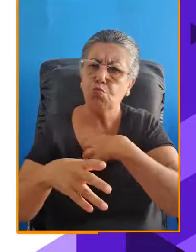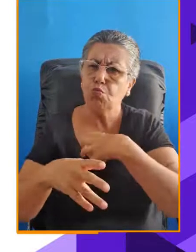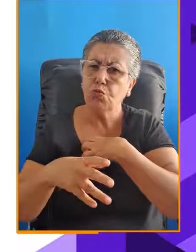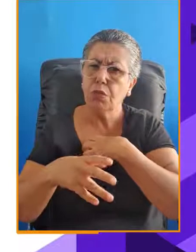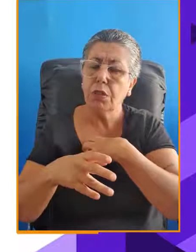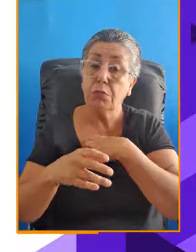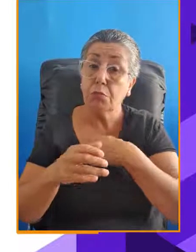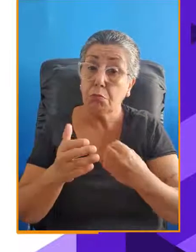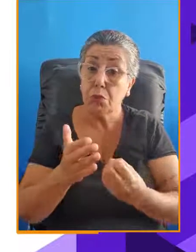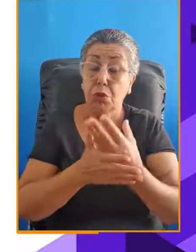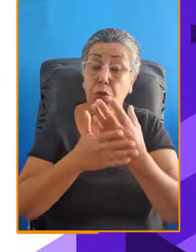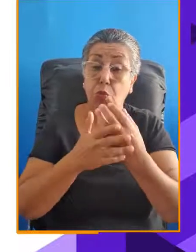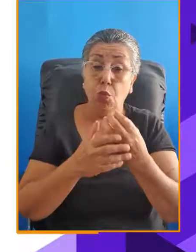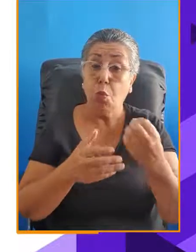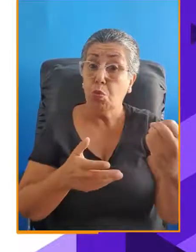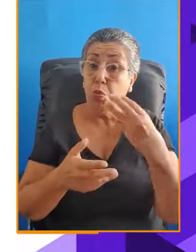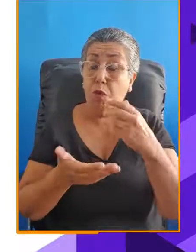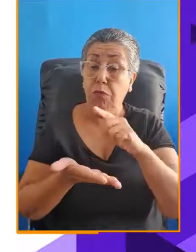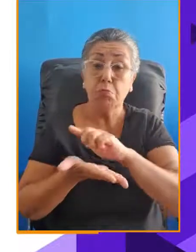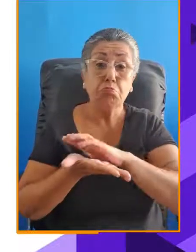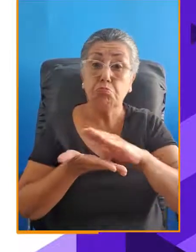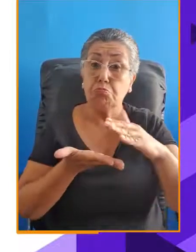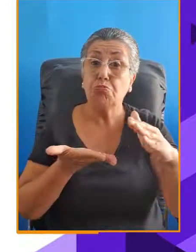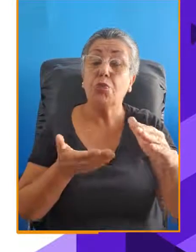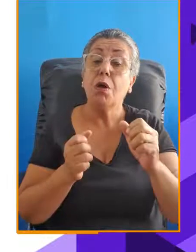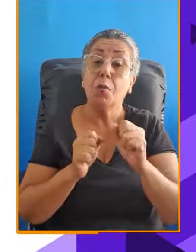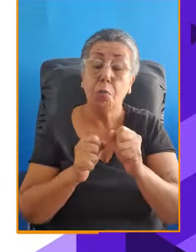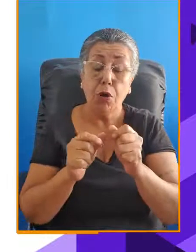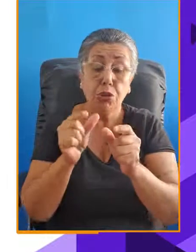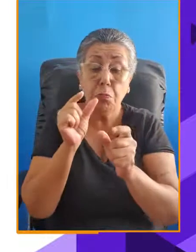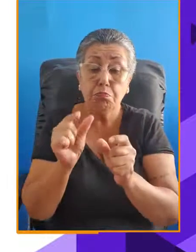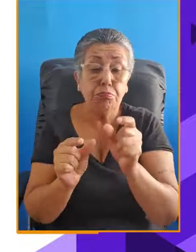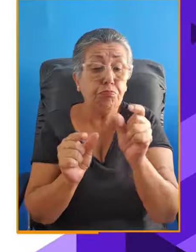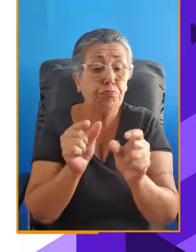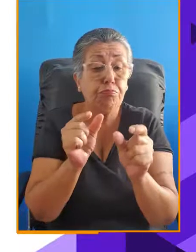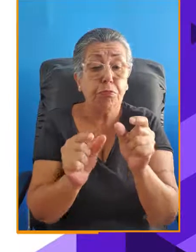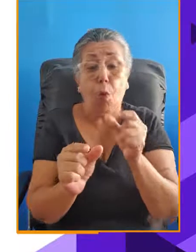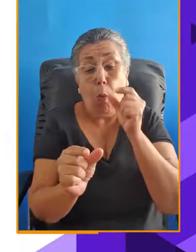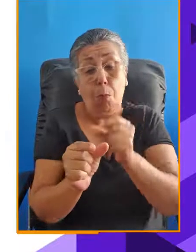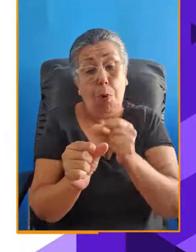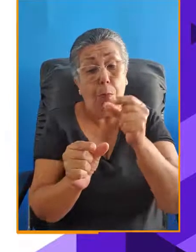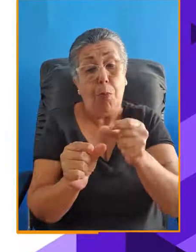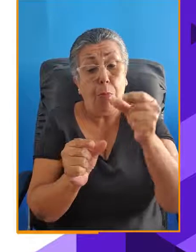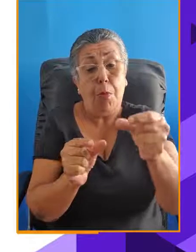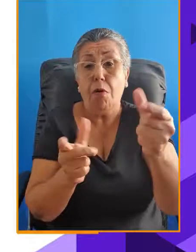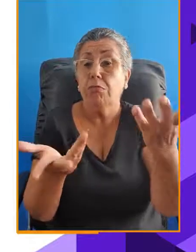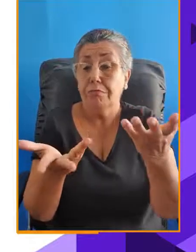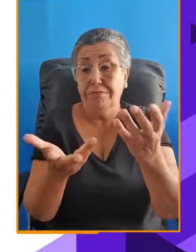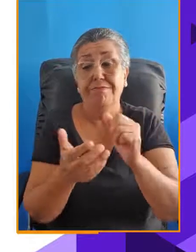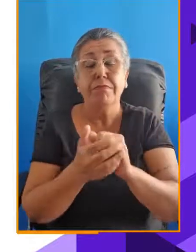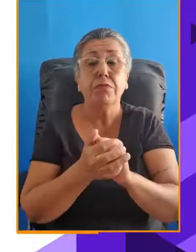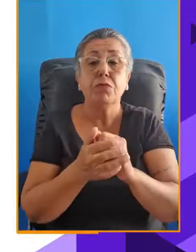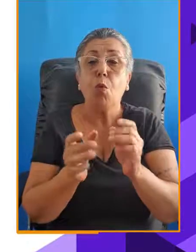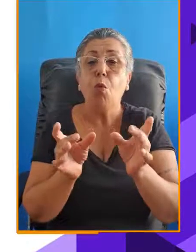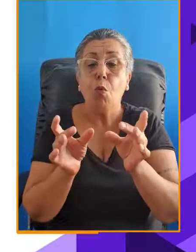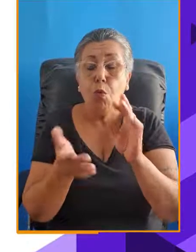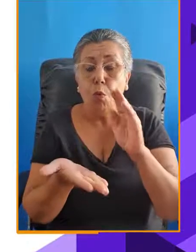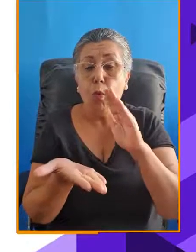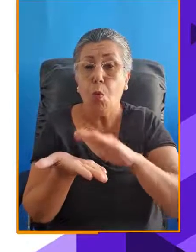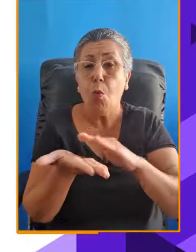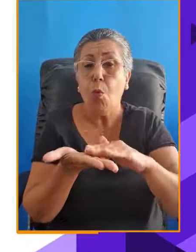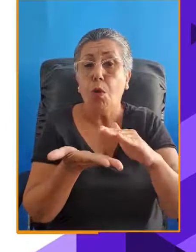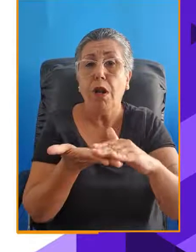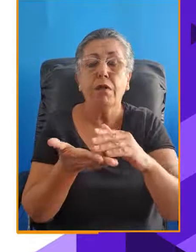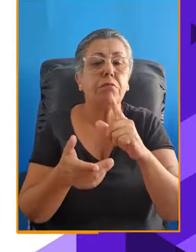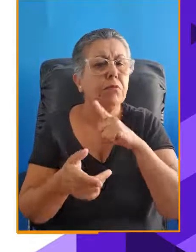forma que criam uma nova textura. Eles podem também ser justapostos, sobrepostos, colados. E aqui nós temos